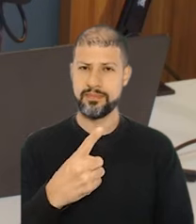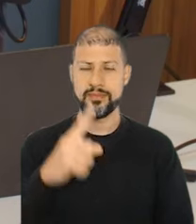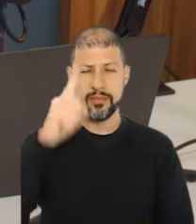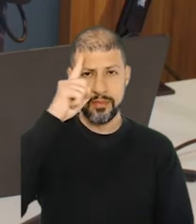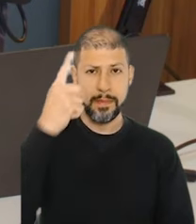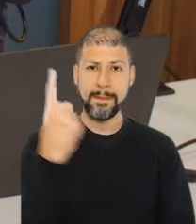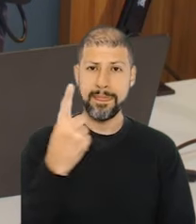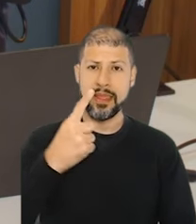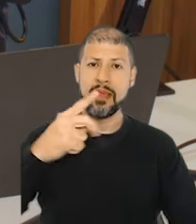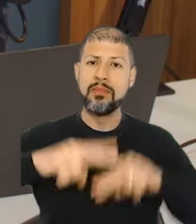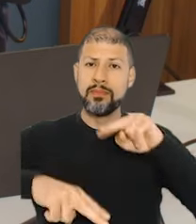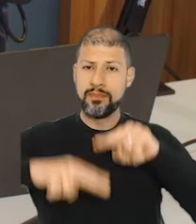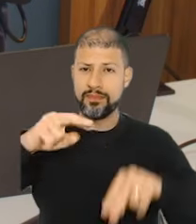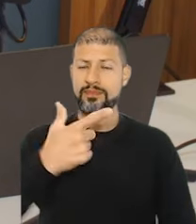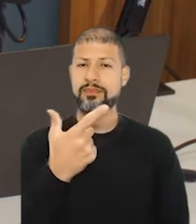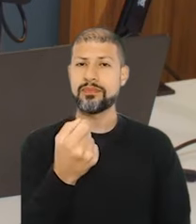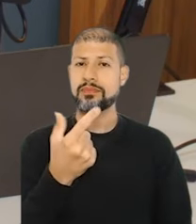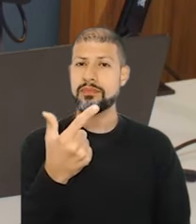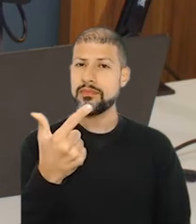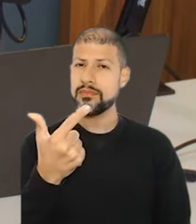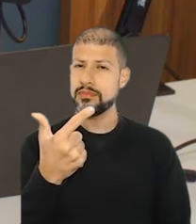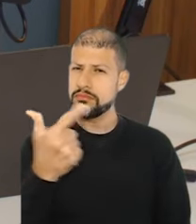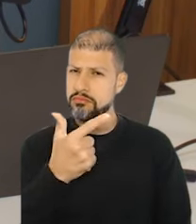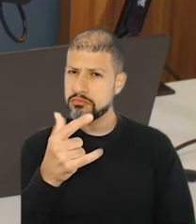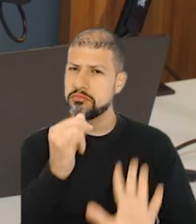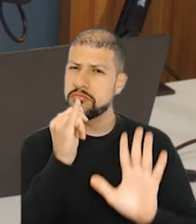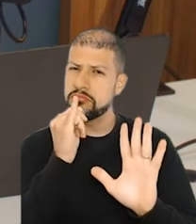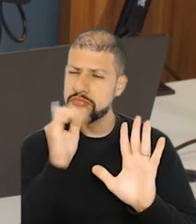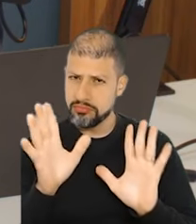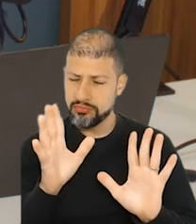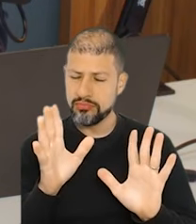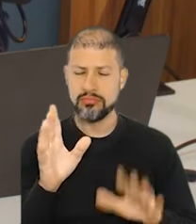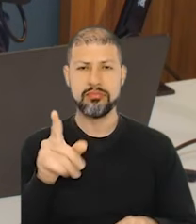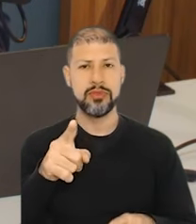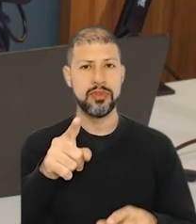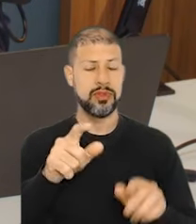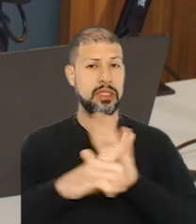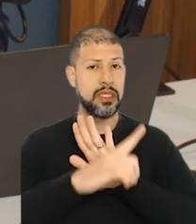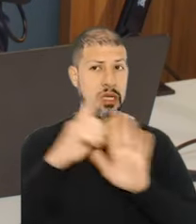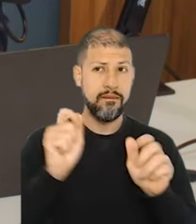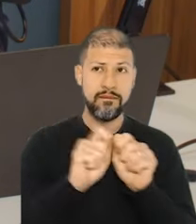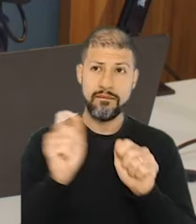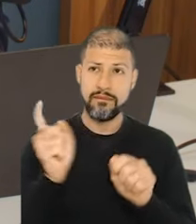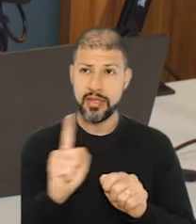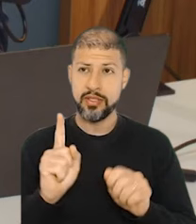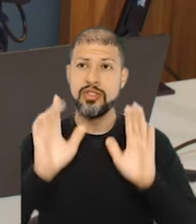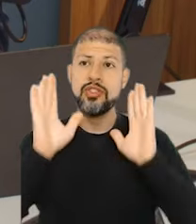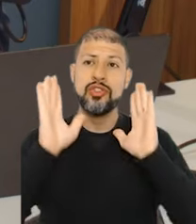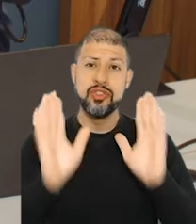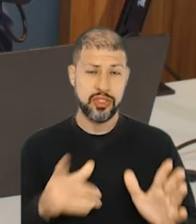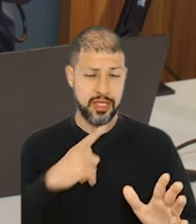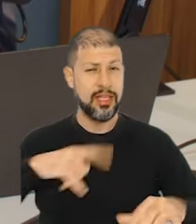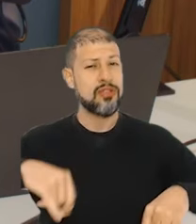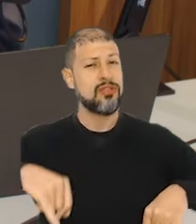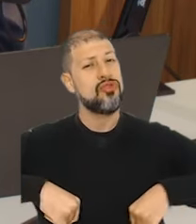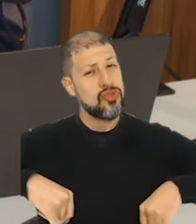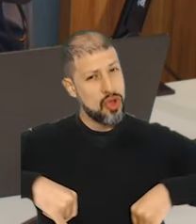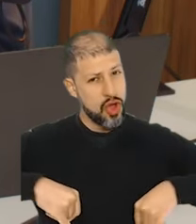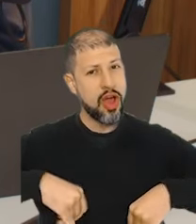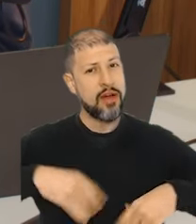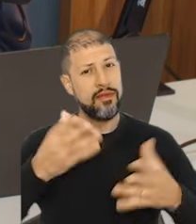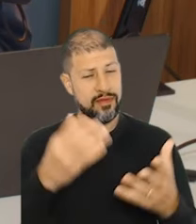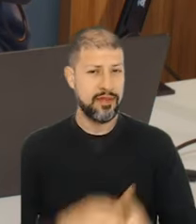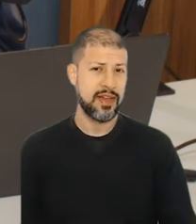eh de 2022 por exemplo quem não fez a A declaração já fica sofrendo essa penalidade